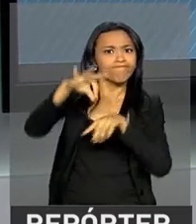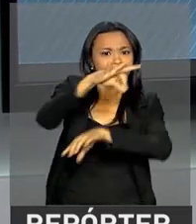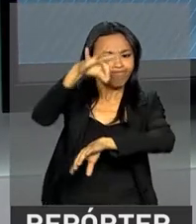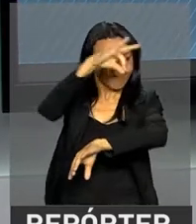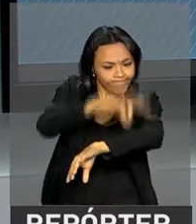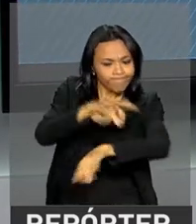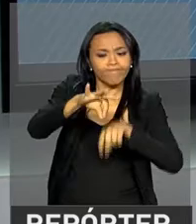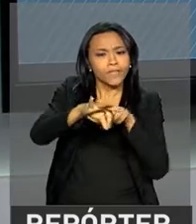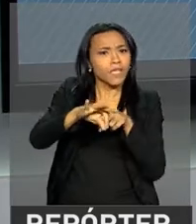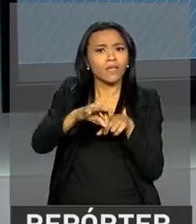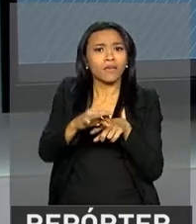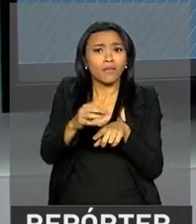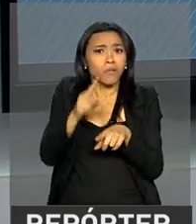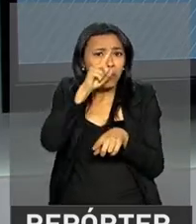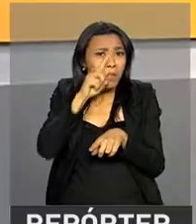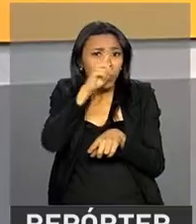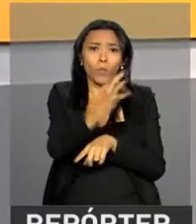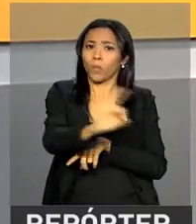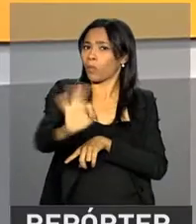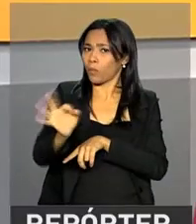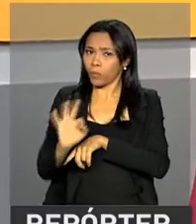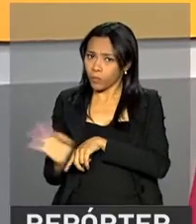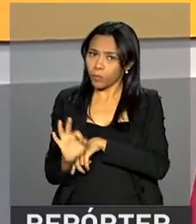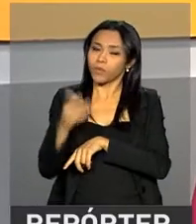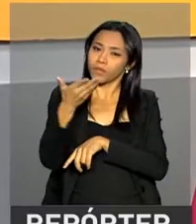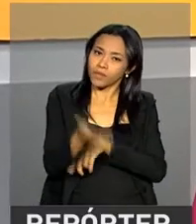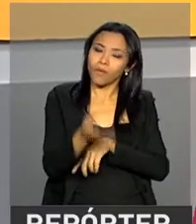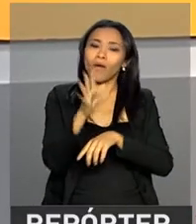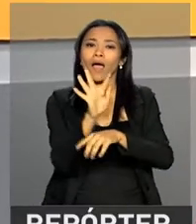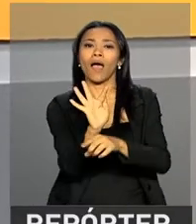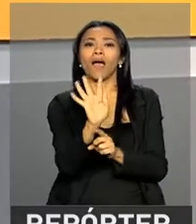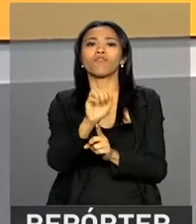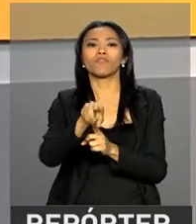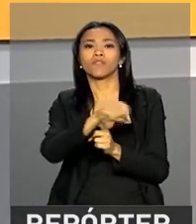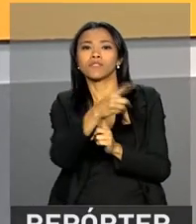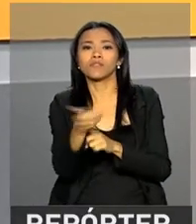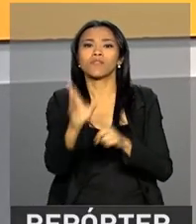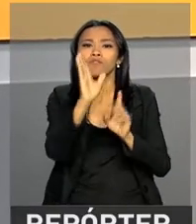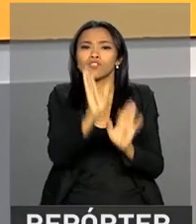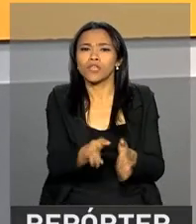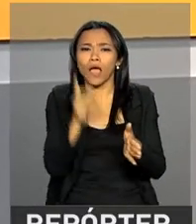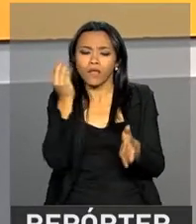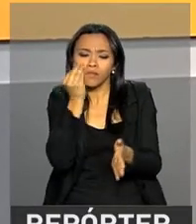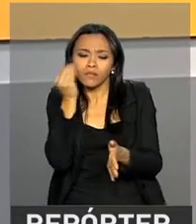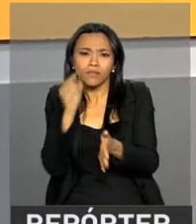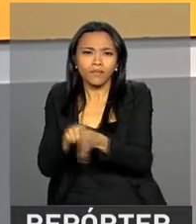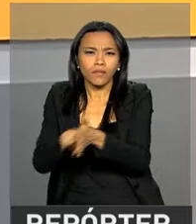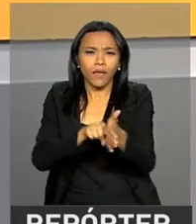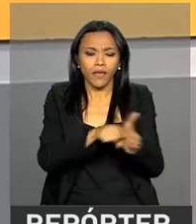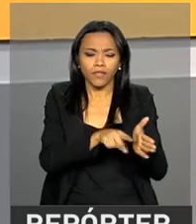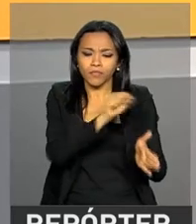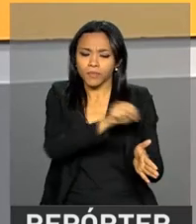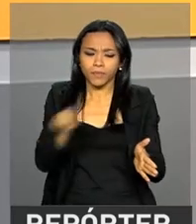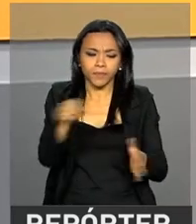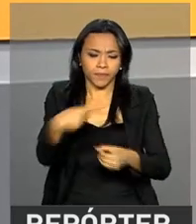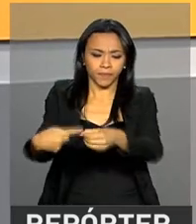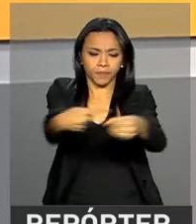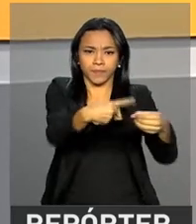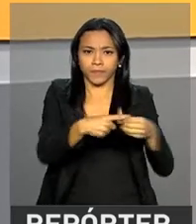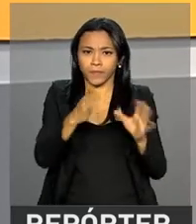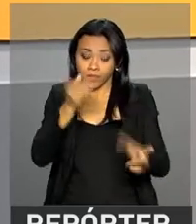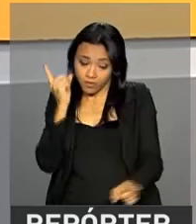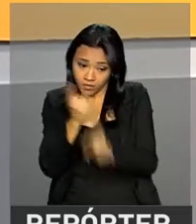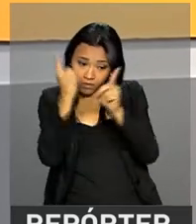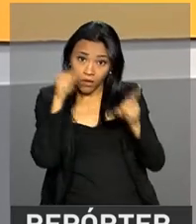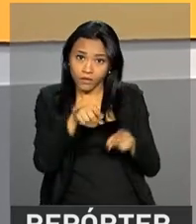mosquitos inofensivos a fundação já fez testes em pequenas regiões da cidade e os cientistas descobriram que